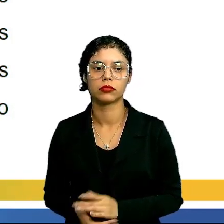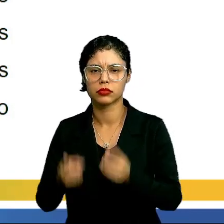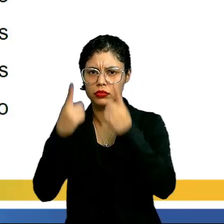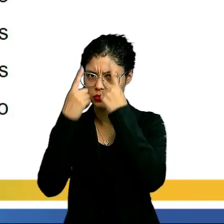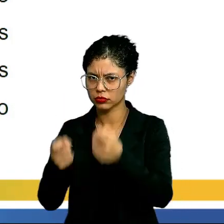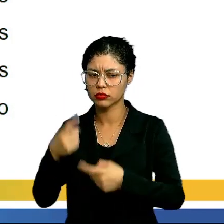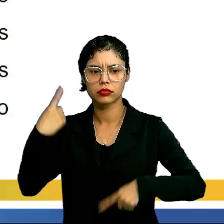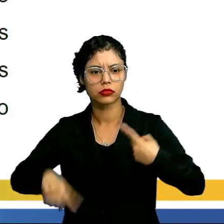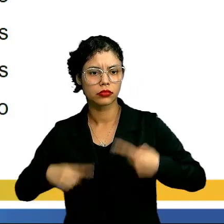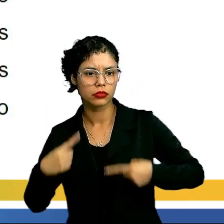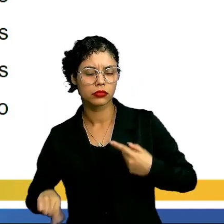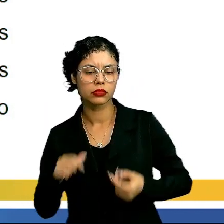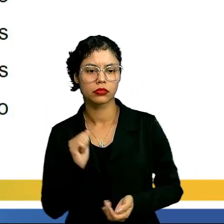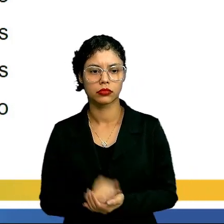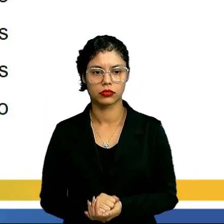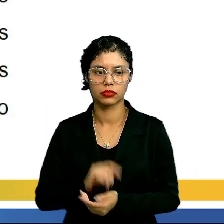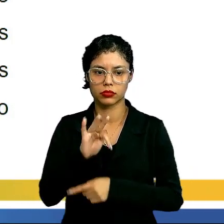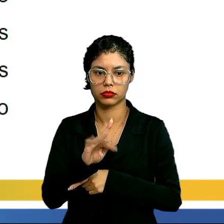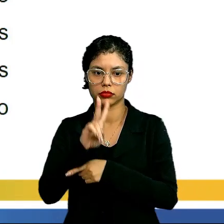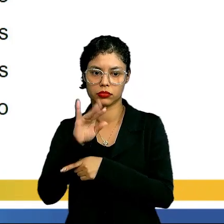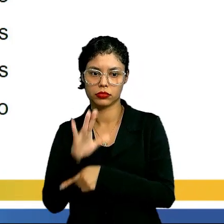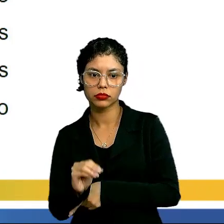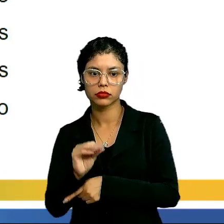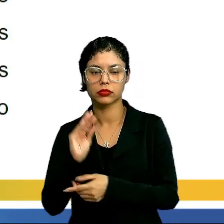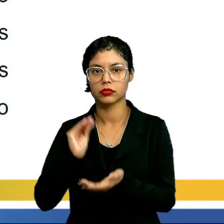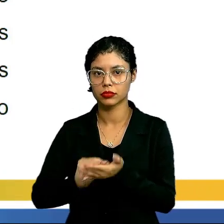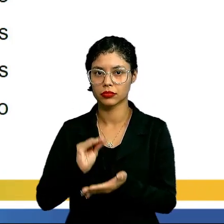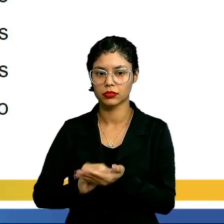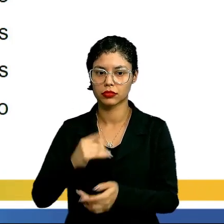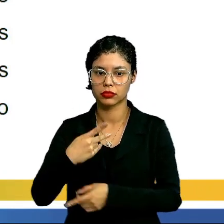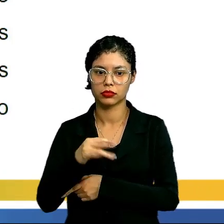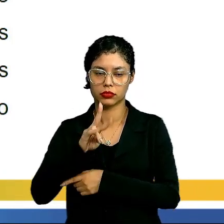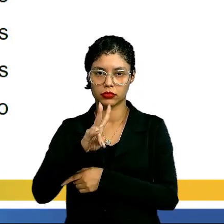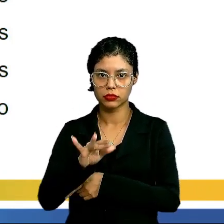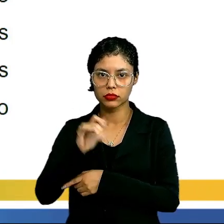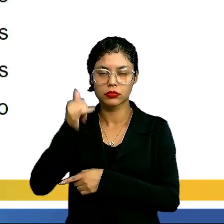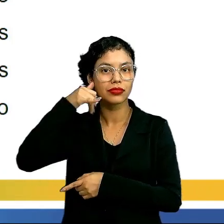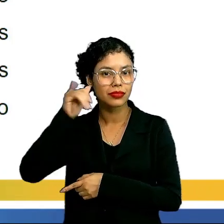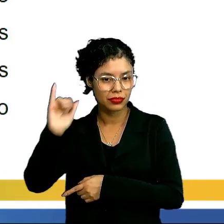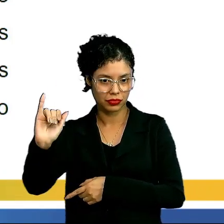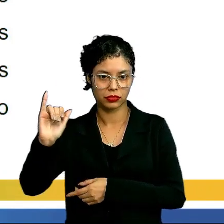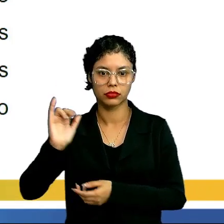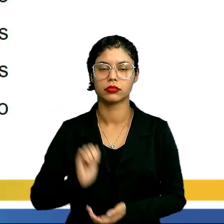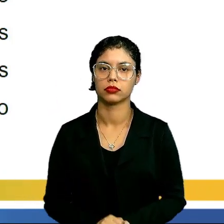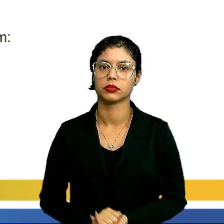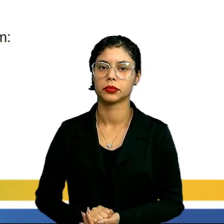criminal, a violência policial, a ineficiência preventiva